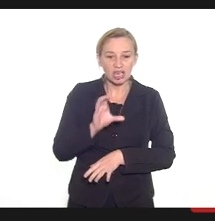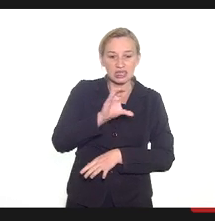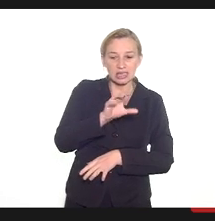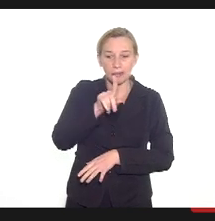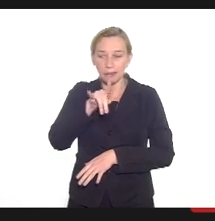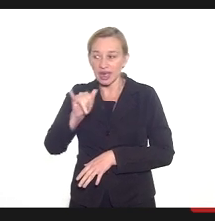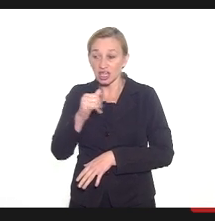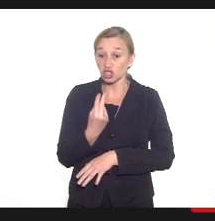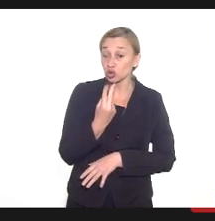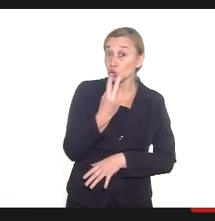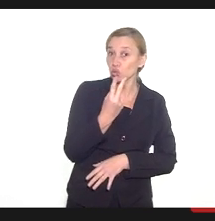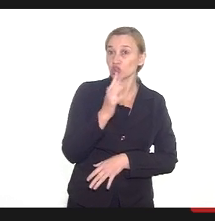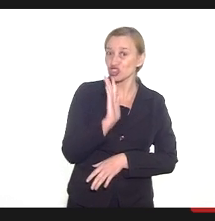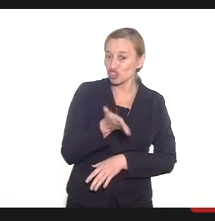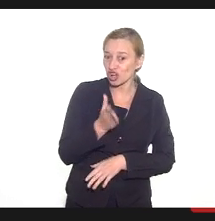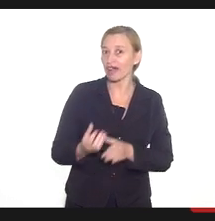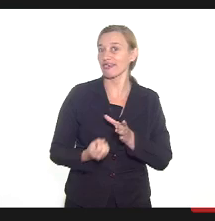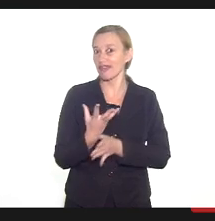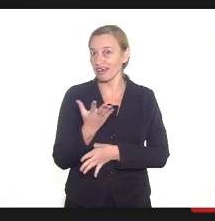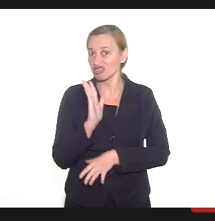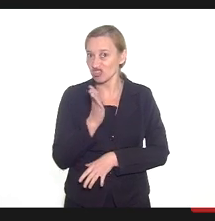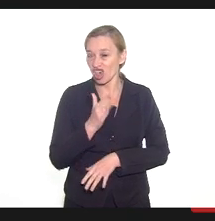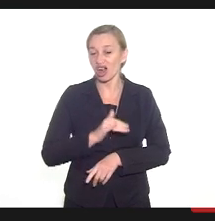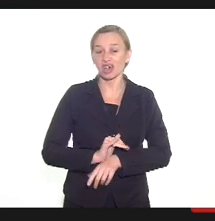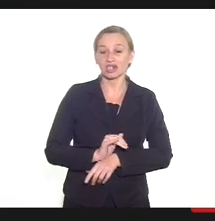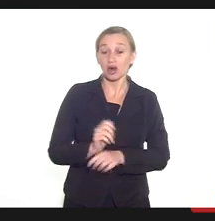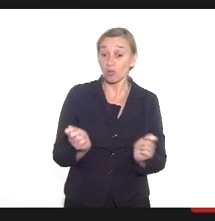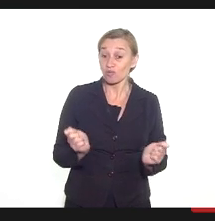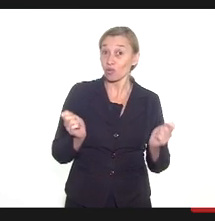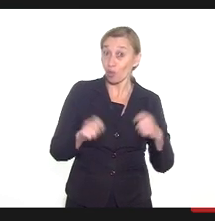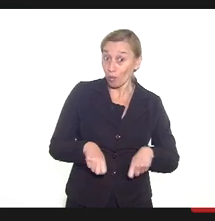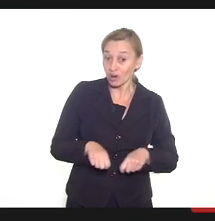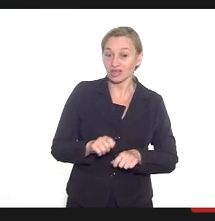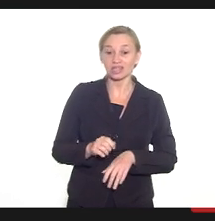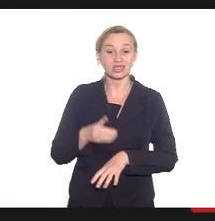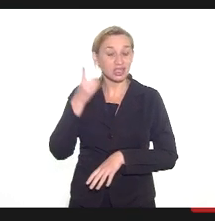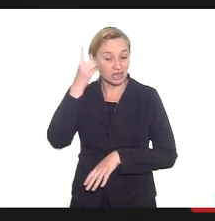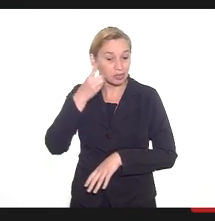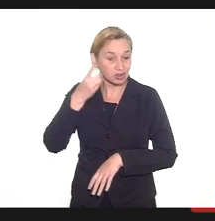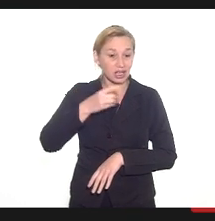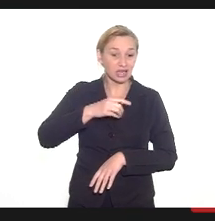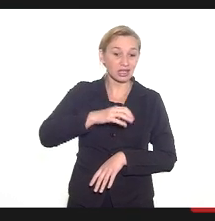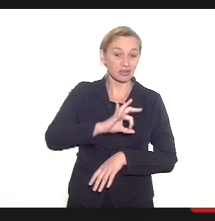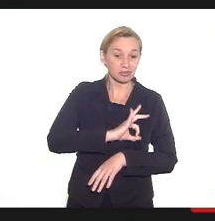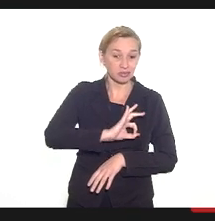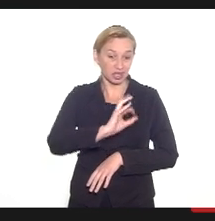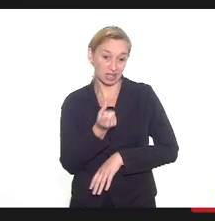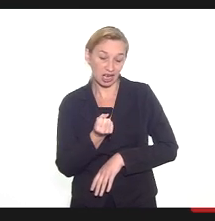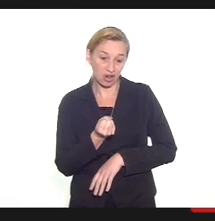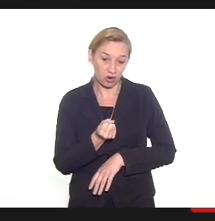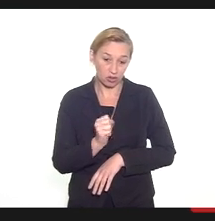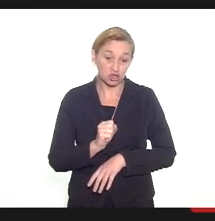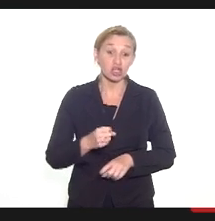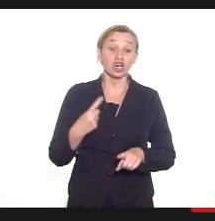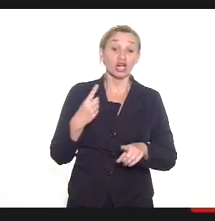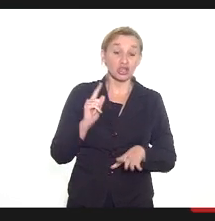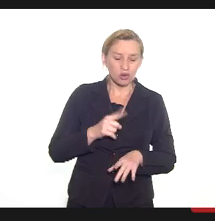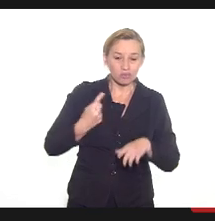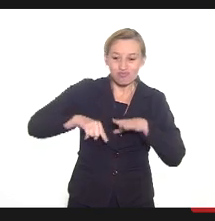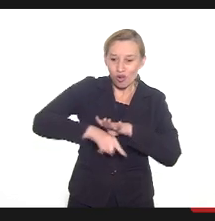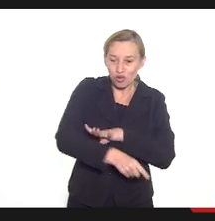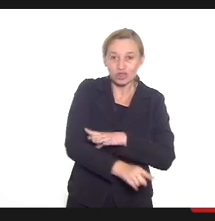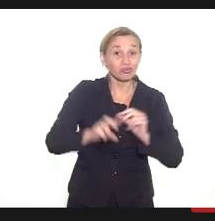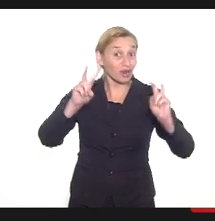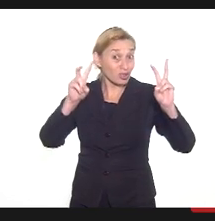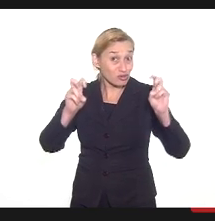foram feitas e com a competência da deputada Marta Rocha, onde a gente aprofundou